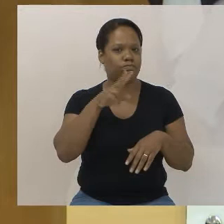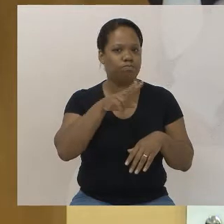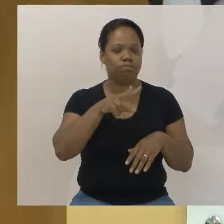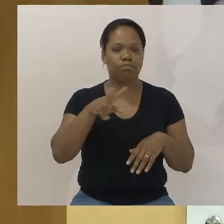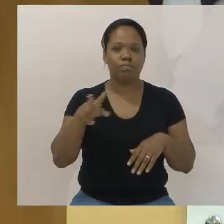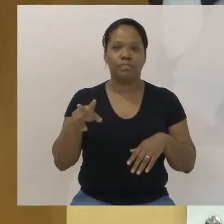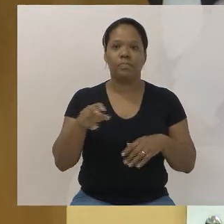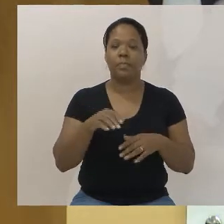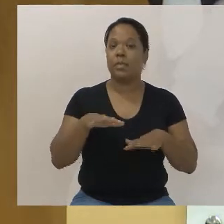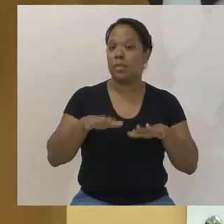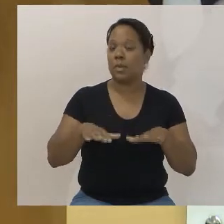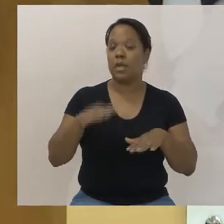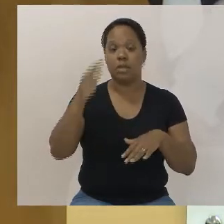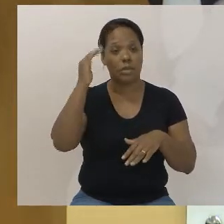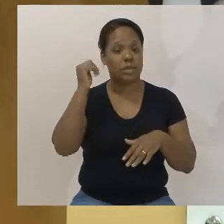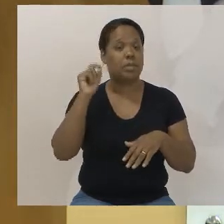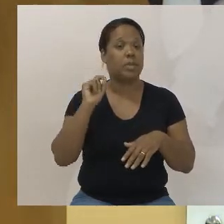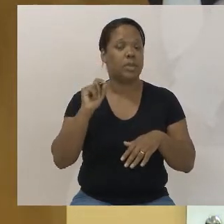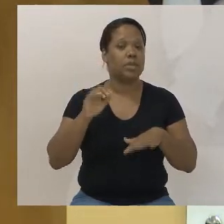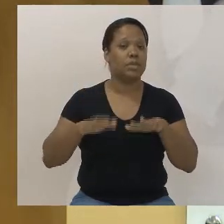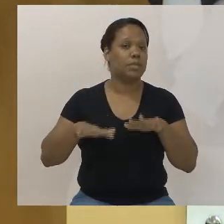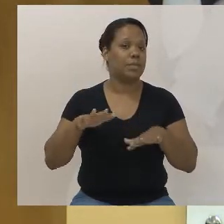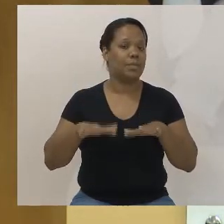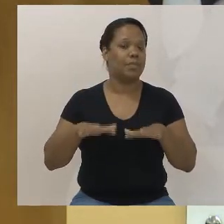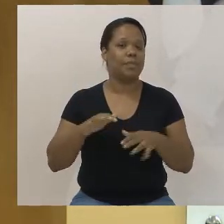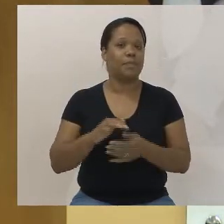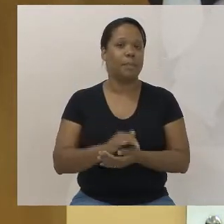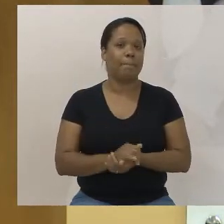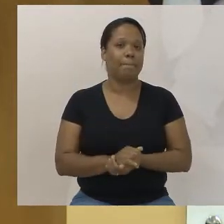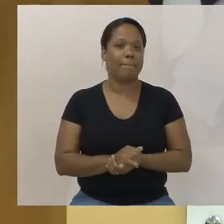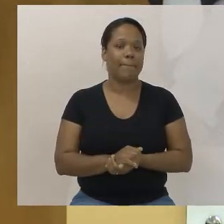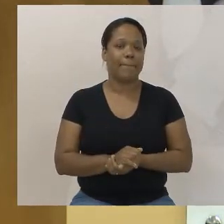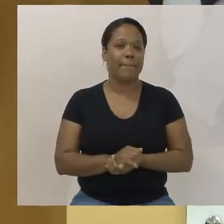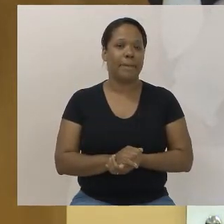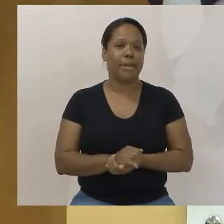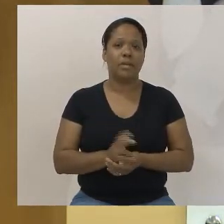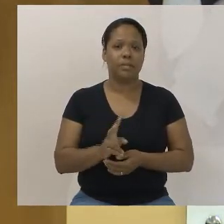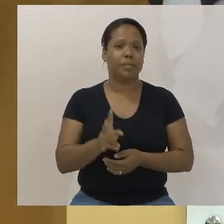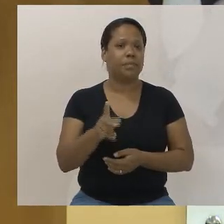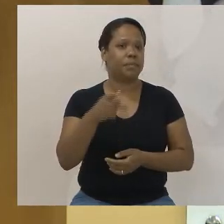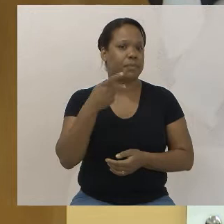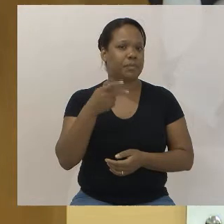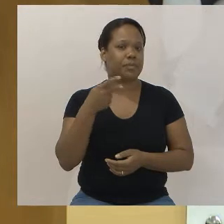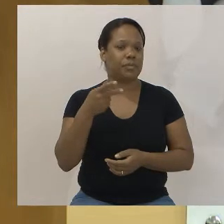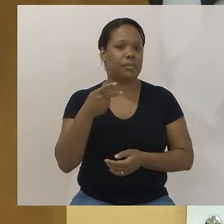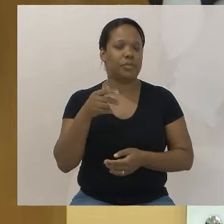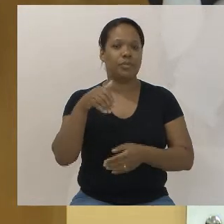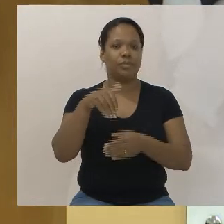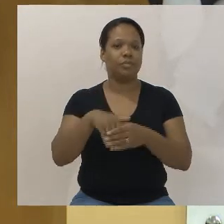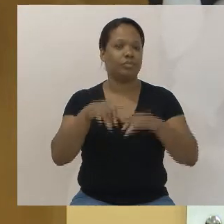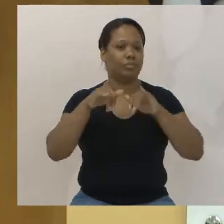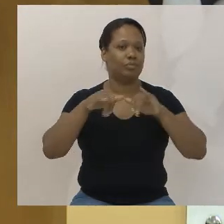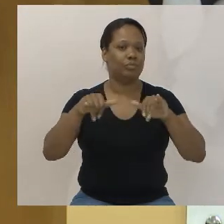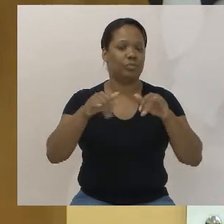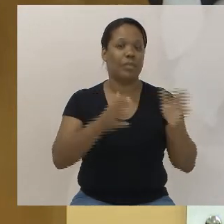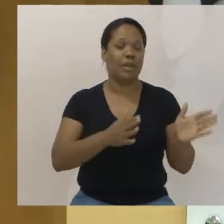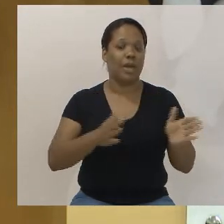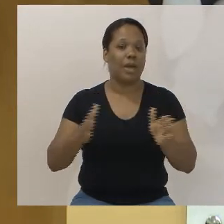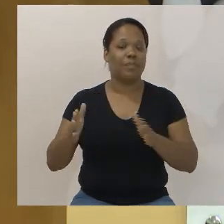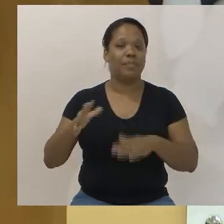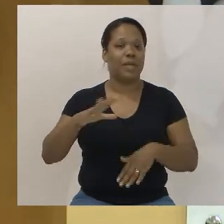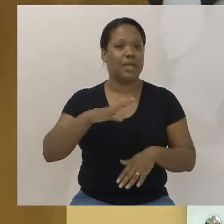a gente sabe que muitas vezes e aquilo que eu sempre falo que as eleições passam a cidade